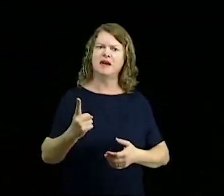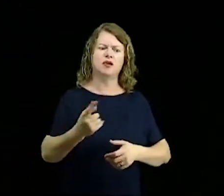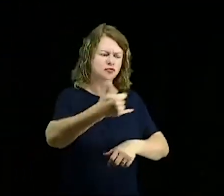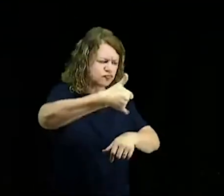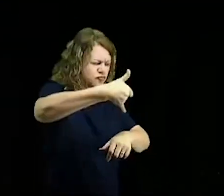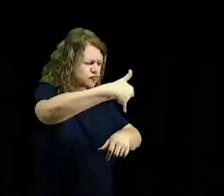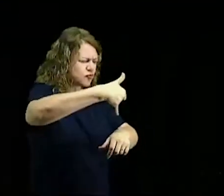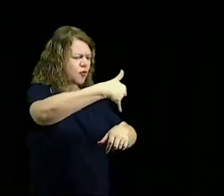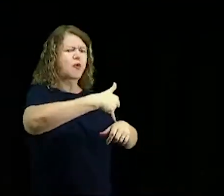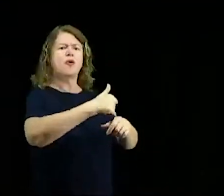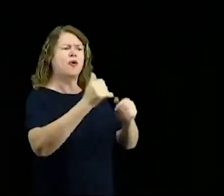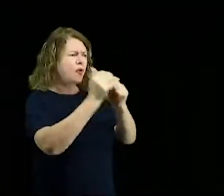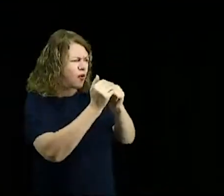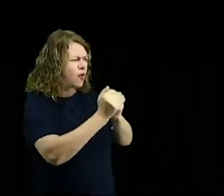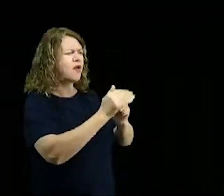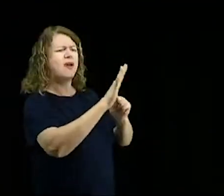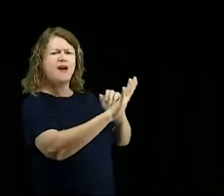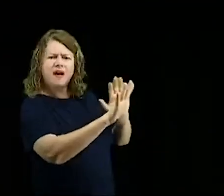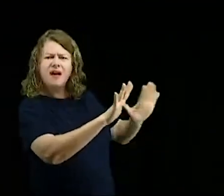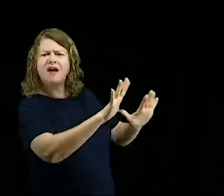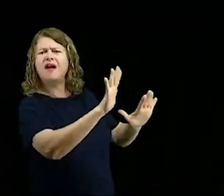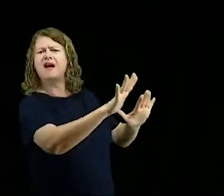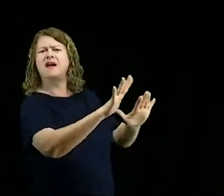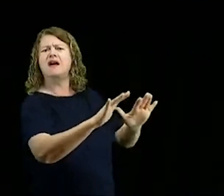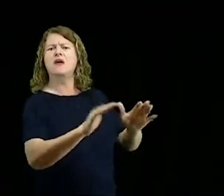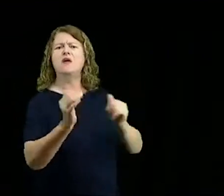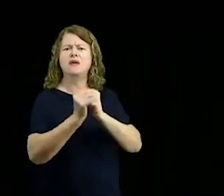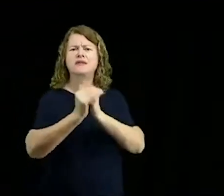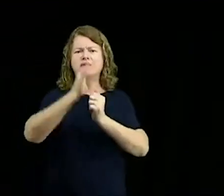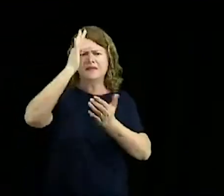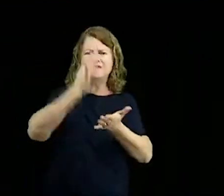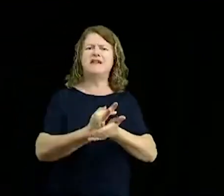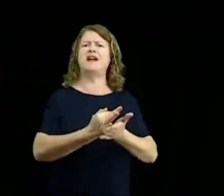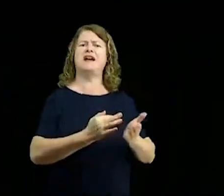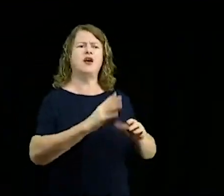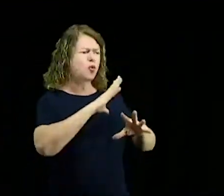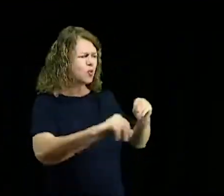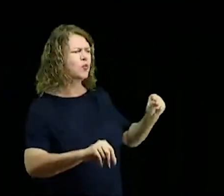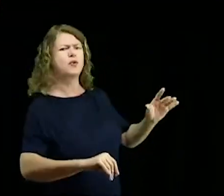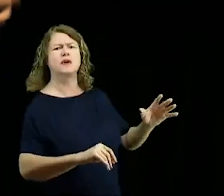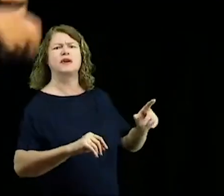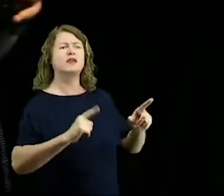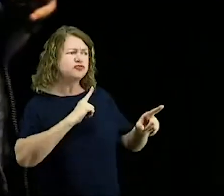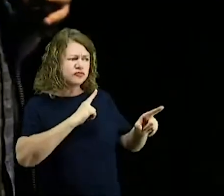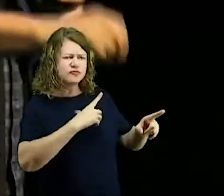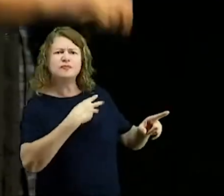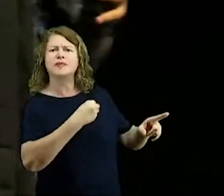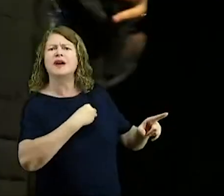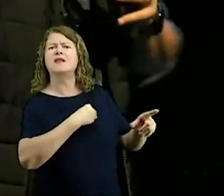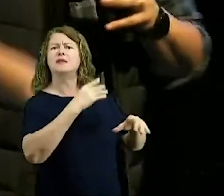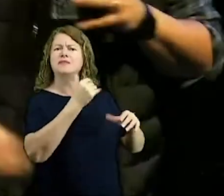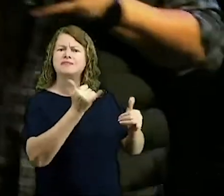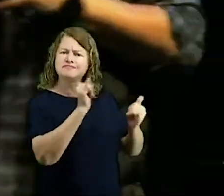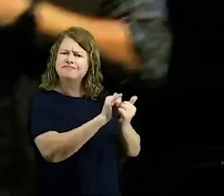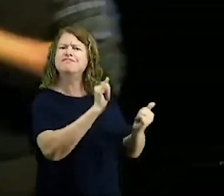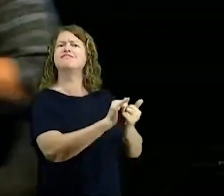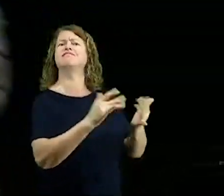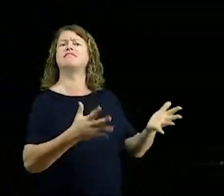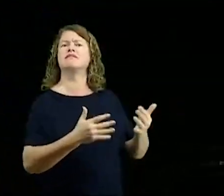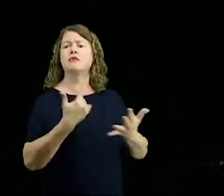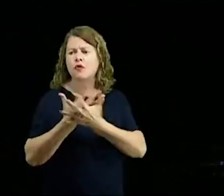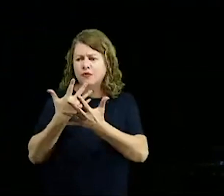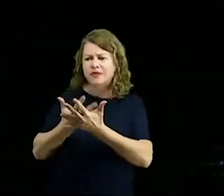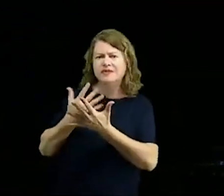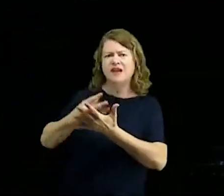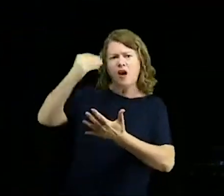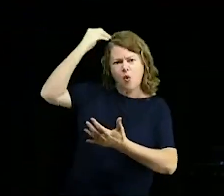óleo, a oração da fé curará o enfermo. Se tiver pecado, serão perdoados. Confessai uns aos outros as vossas culpas para que sareis.